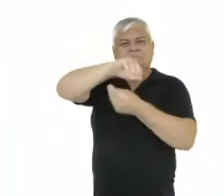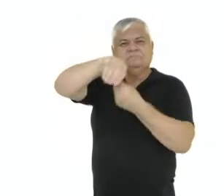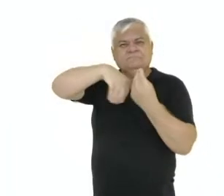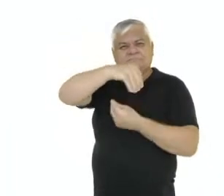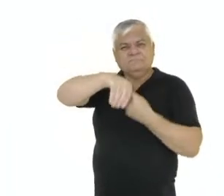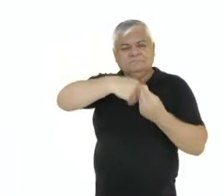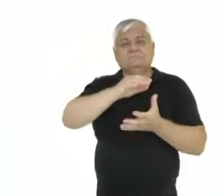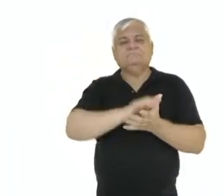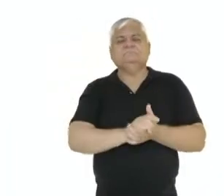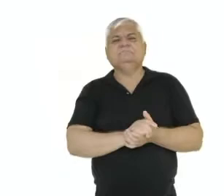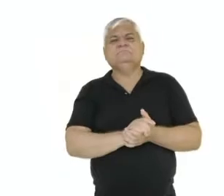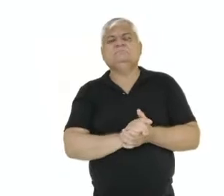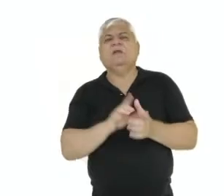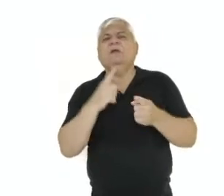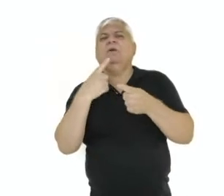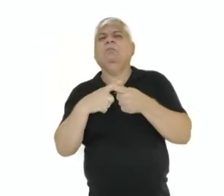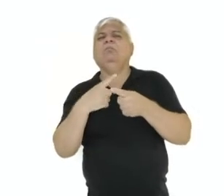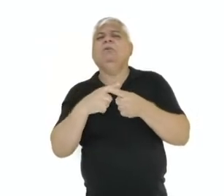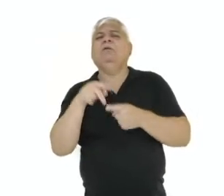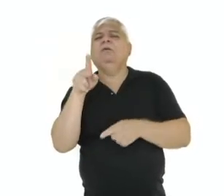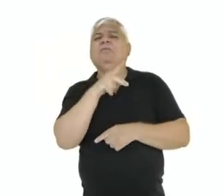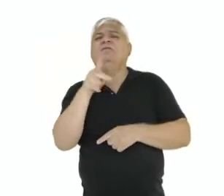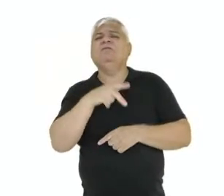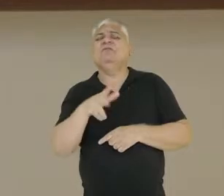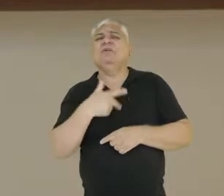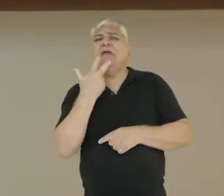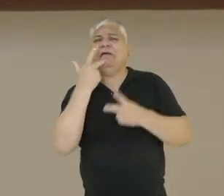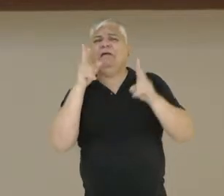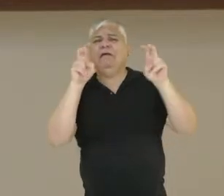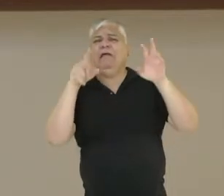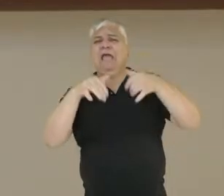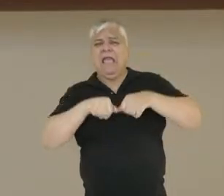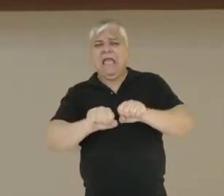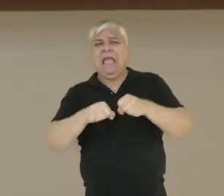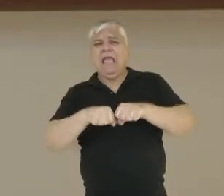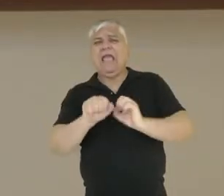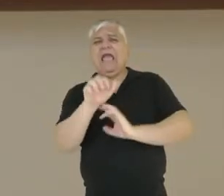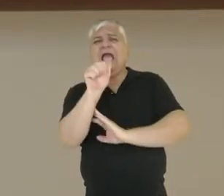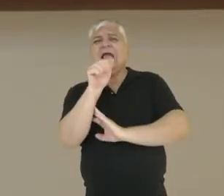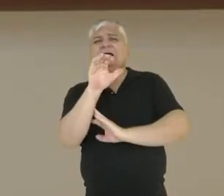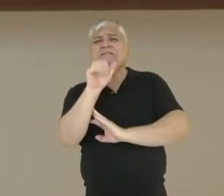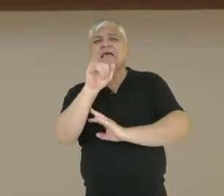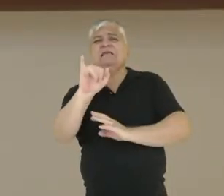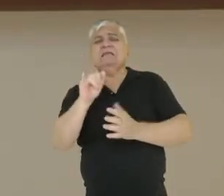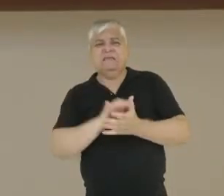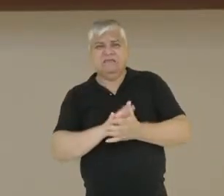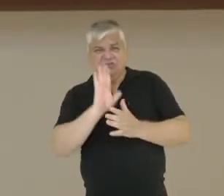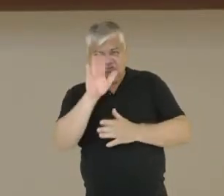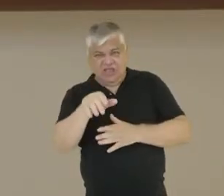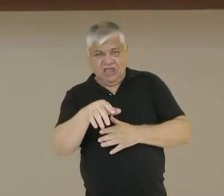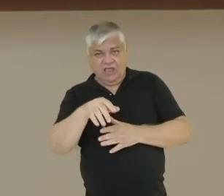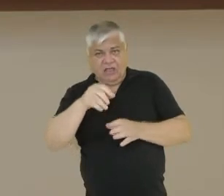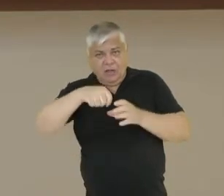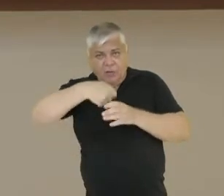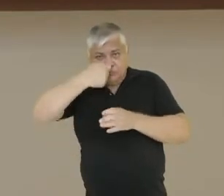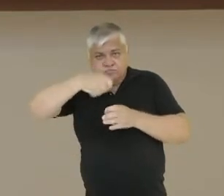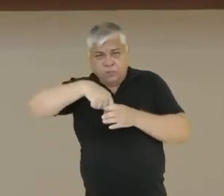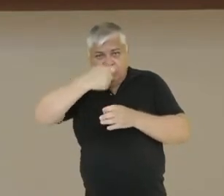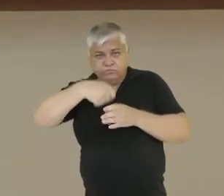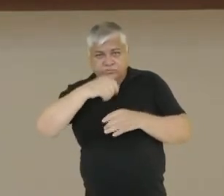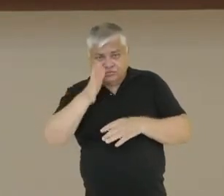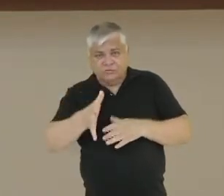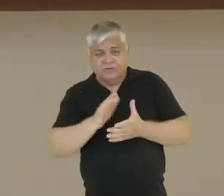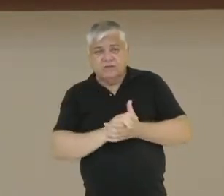Então, por que a professora está falando de açaí? Não sei se alguém de vocês nunca tomou açaí, porque não é tão